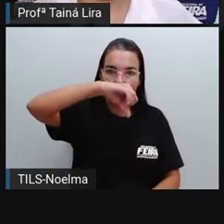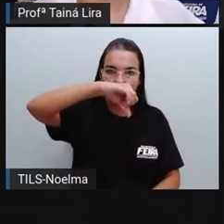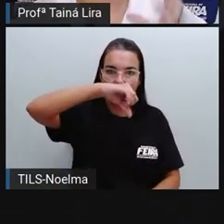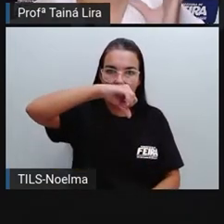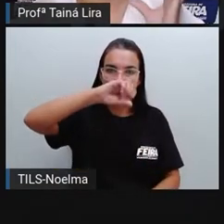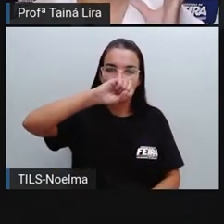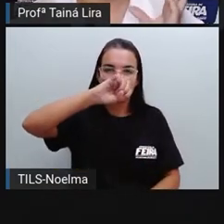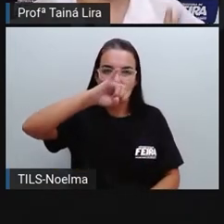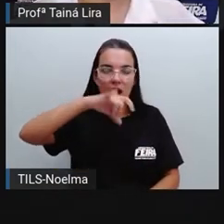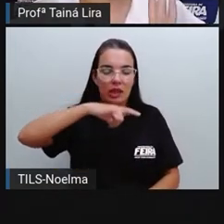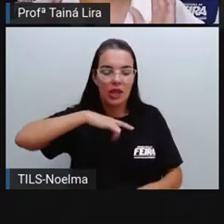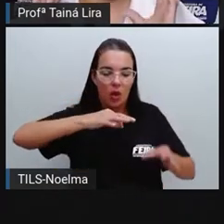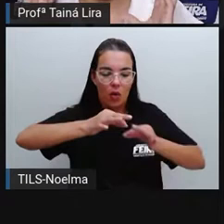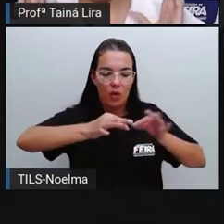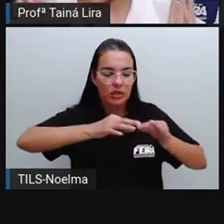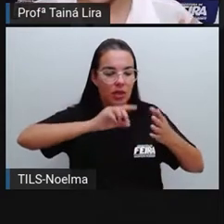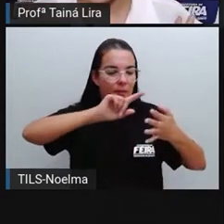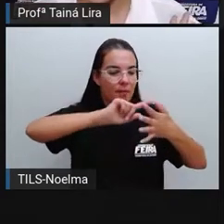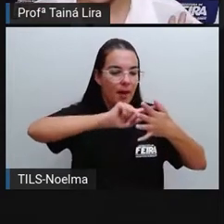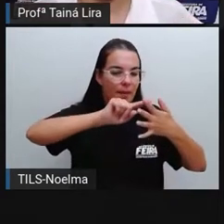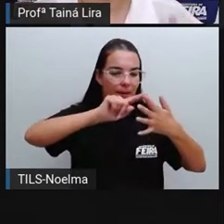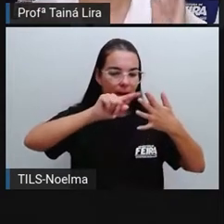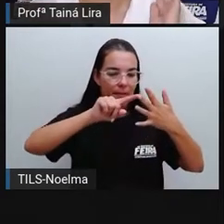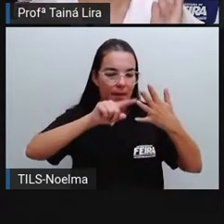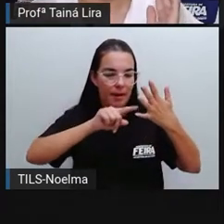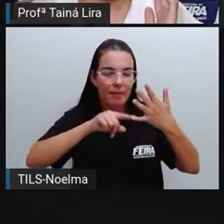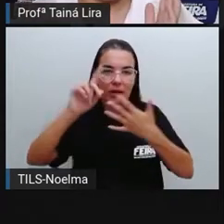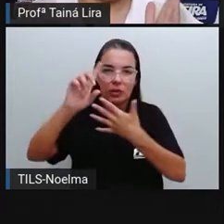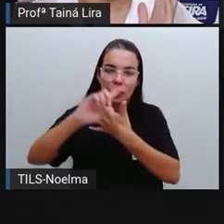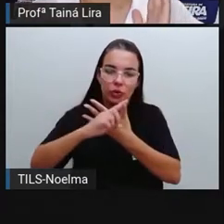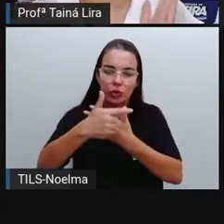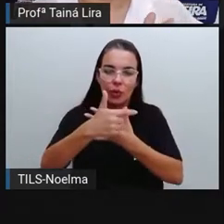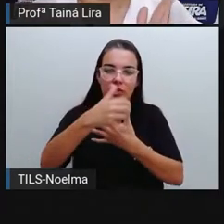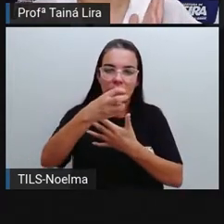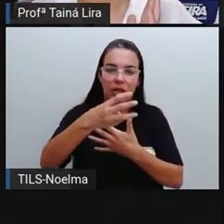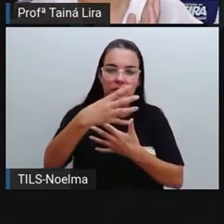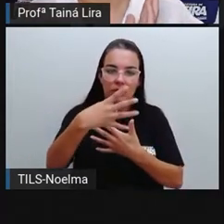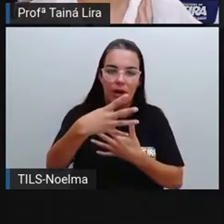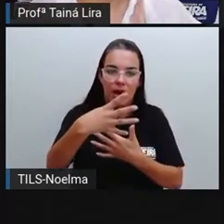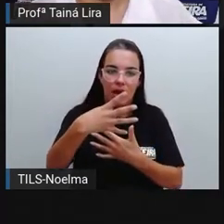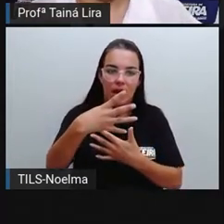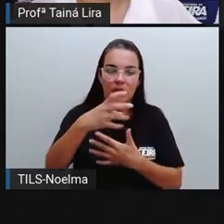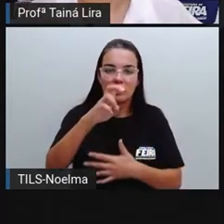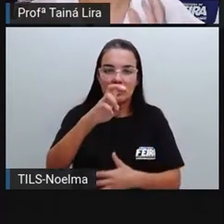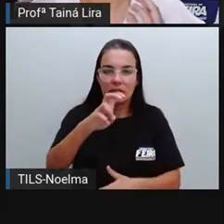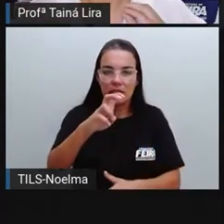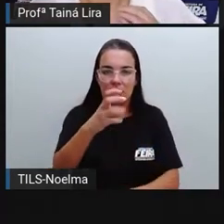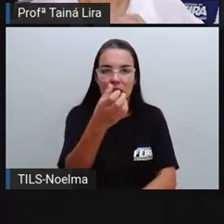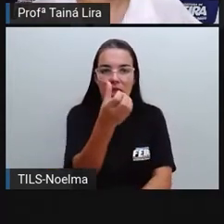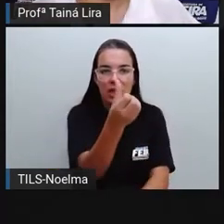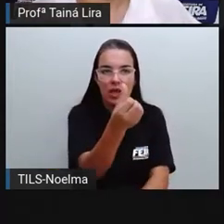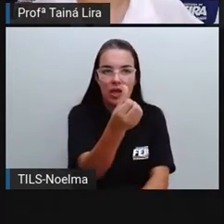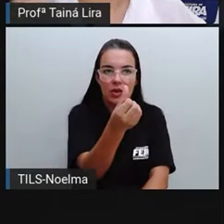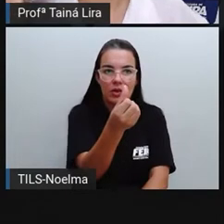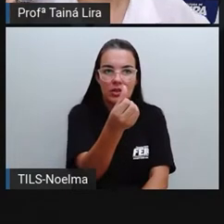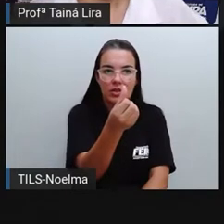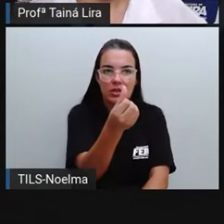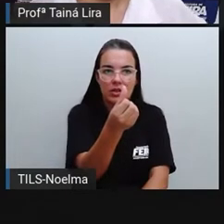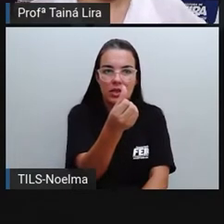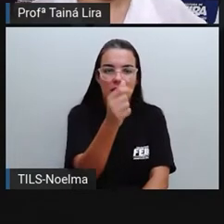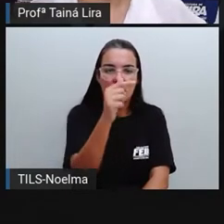por número, a gente tem as cartas em cada naipe, tá? 2, 3, 4,